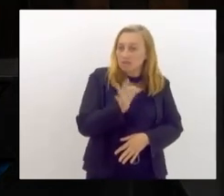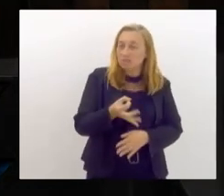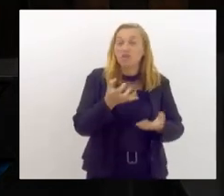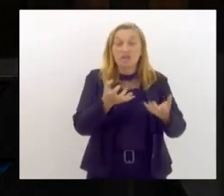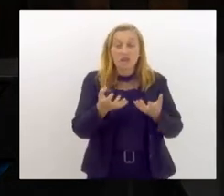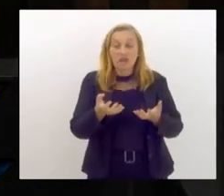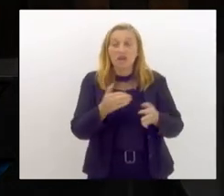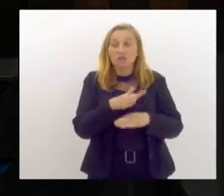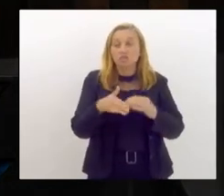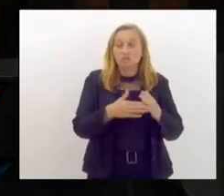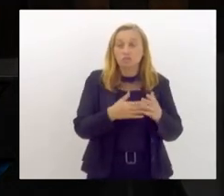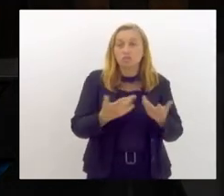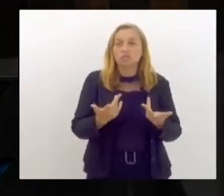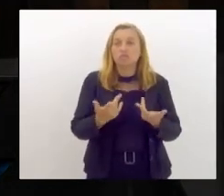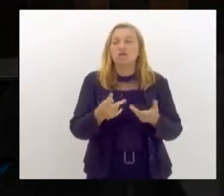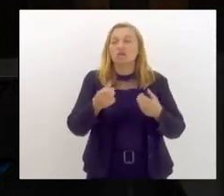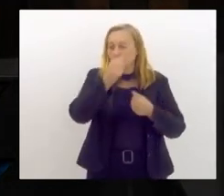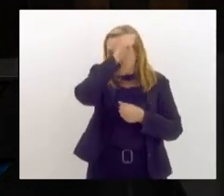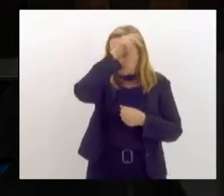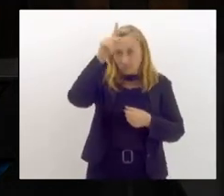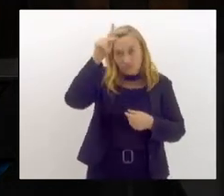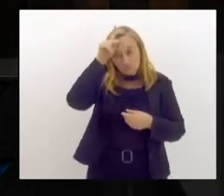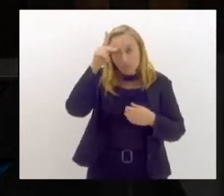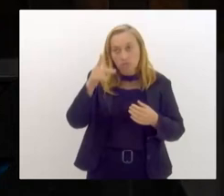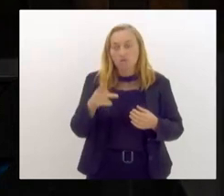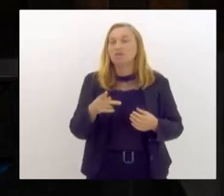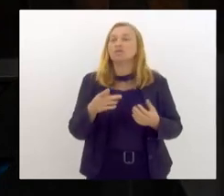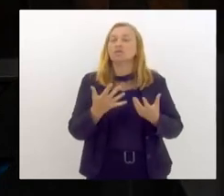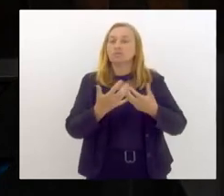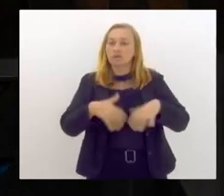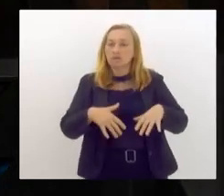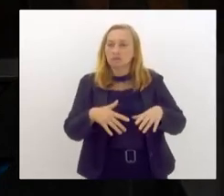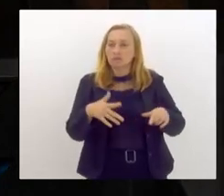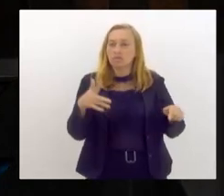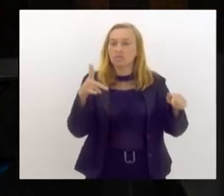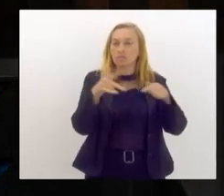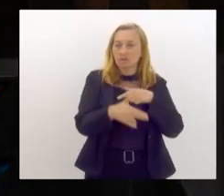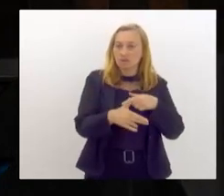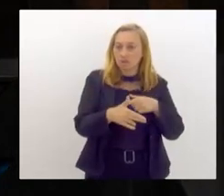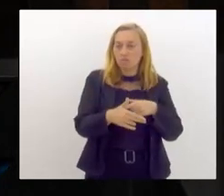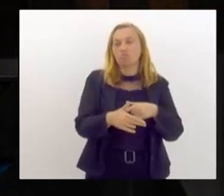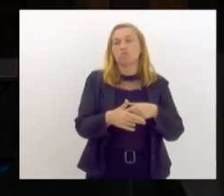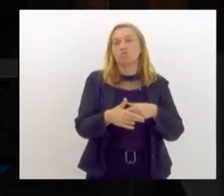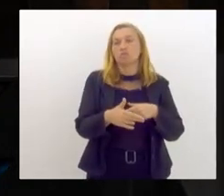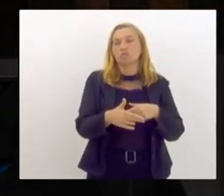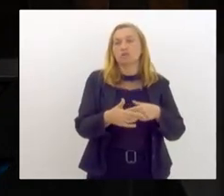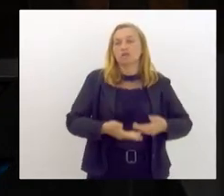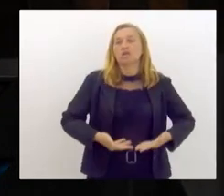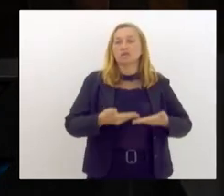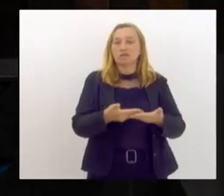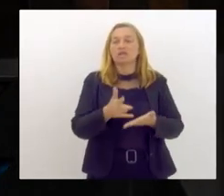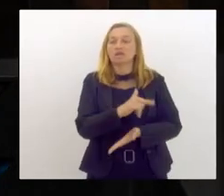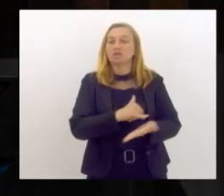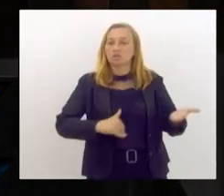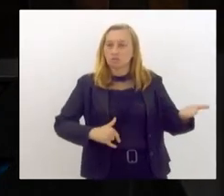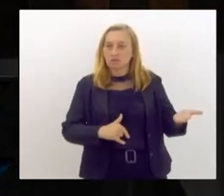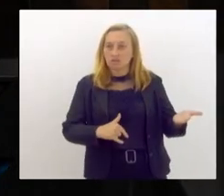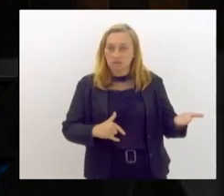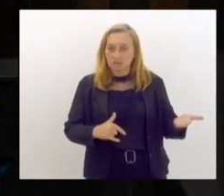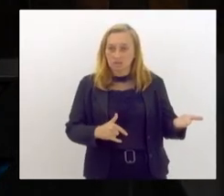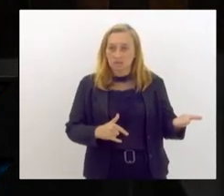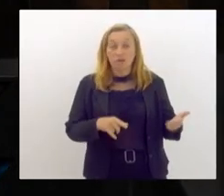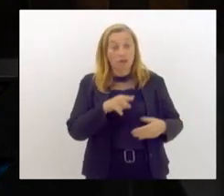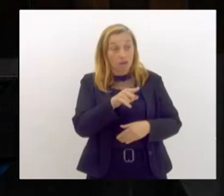ouvir, que a Prefeitura de Petrópolis criou obstáculos na entrega de documentação para que